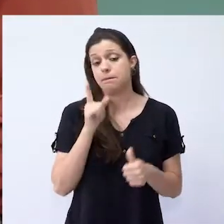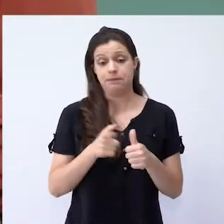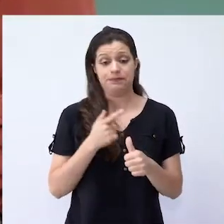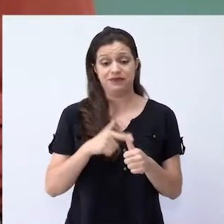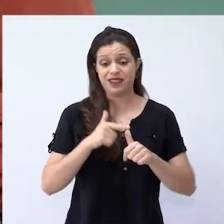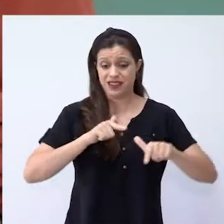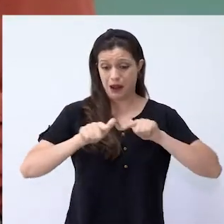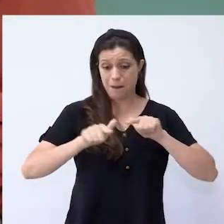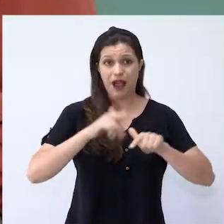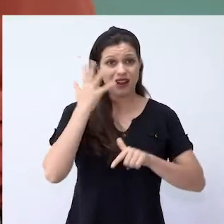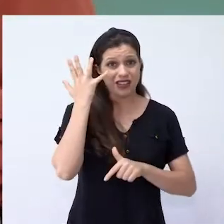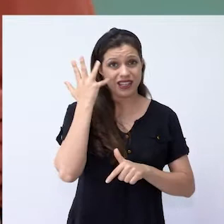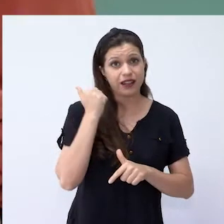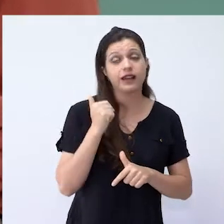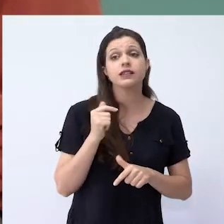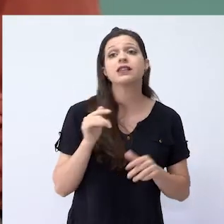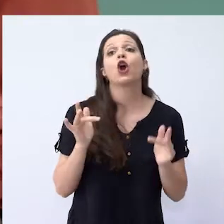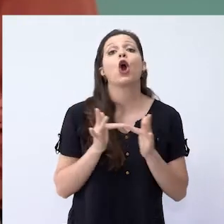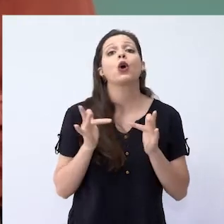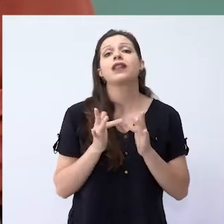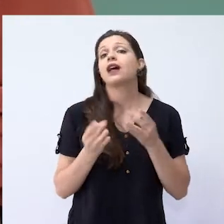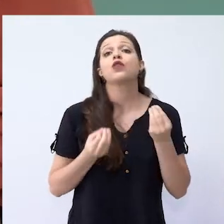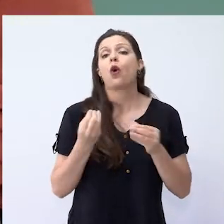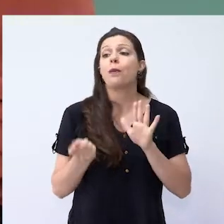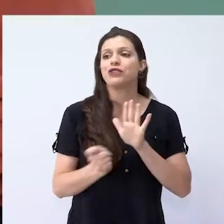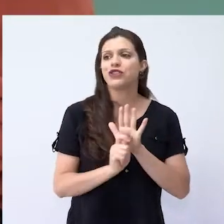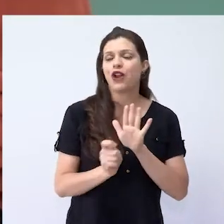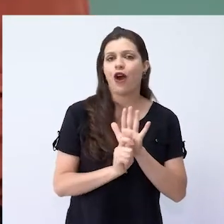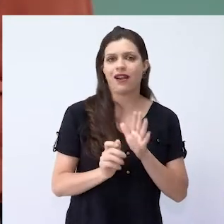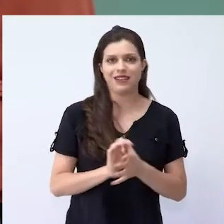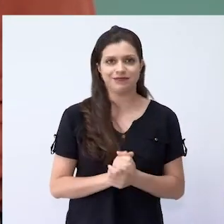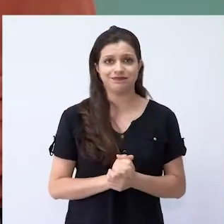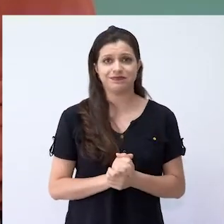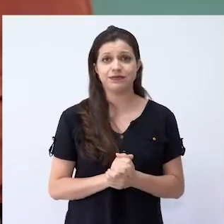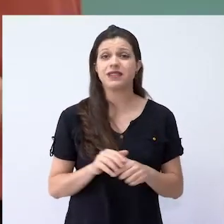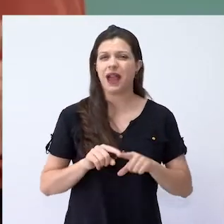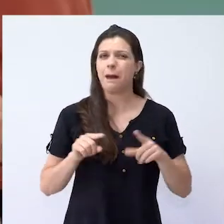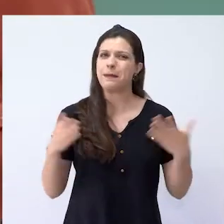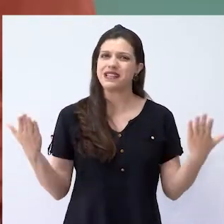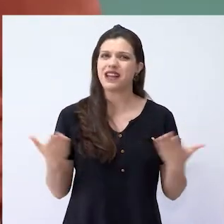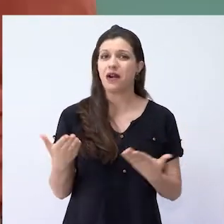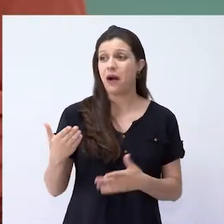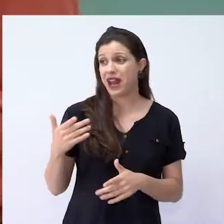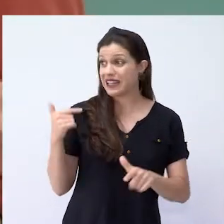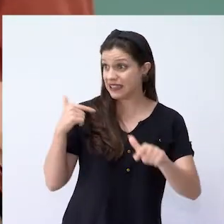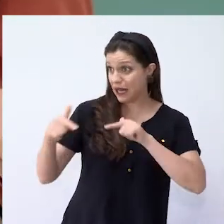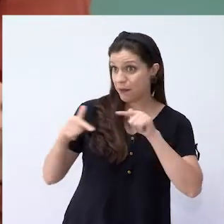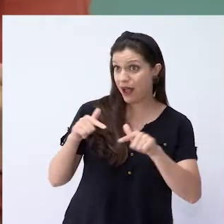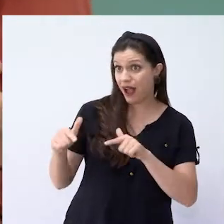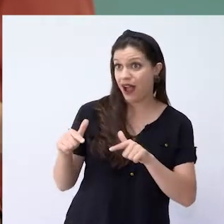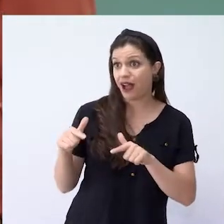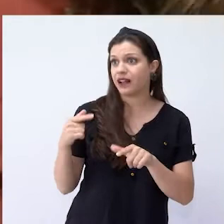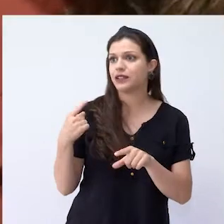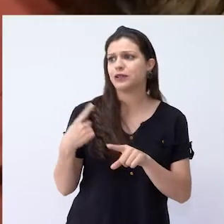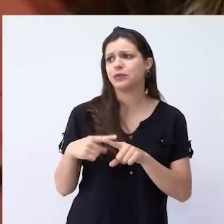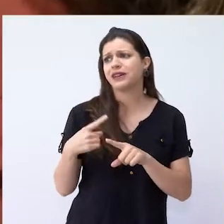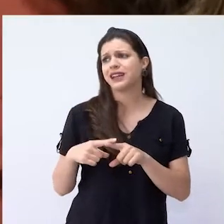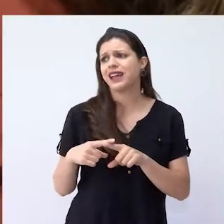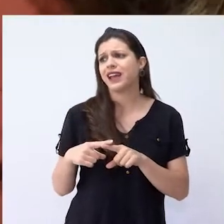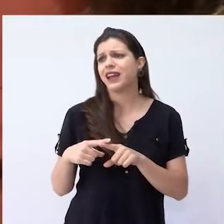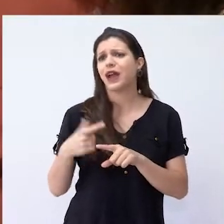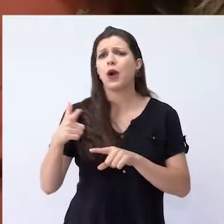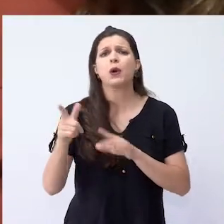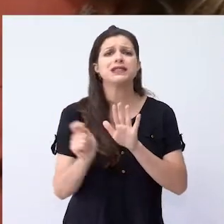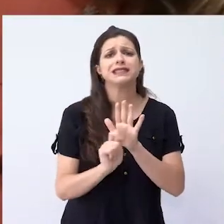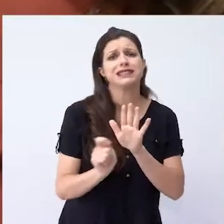trabalho infantil que o adolescente ele vai ter contato com as drogas. A gente ouve muito assim, melhor ele estar trabalhando do que nas drogas. Mas ao trabalho... Como